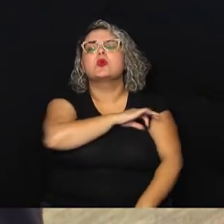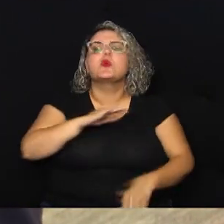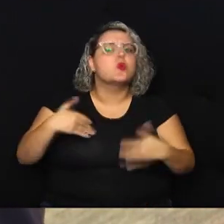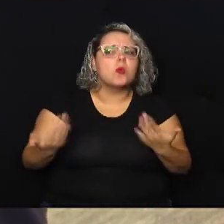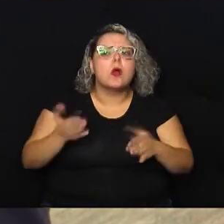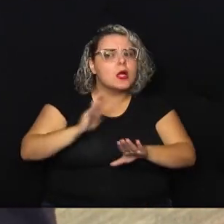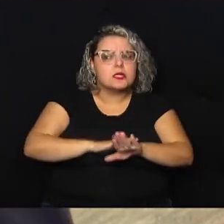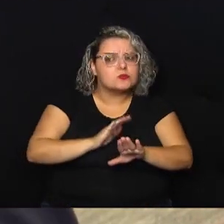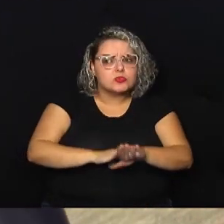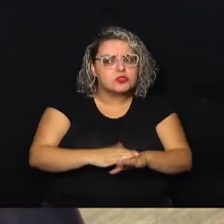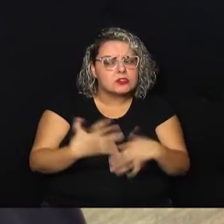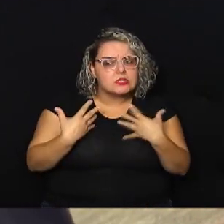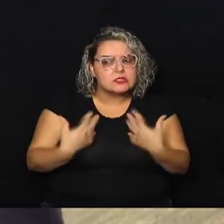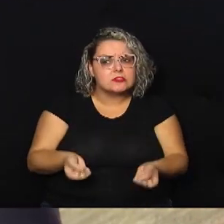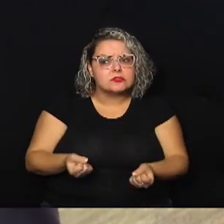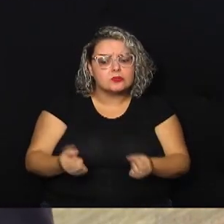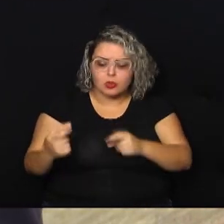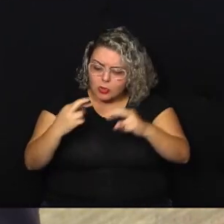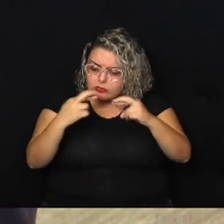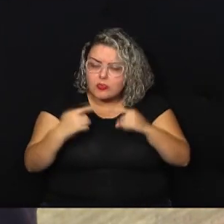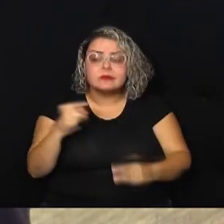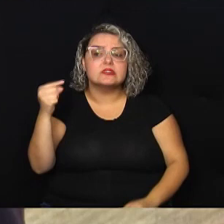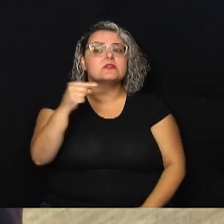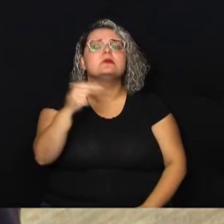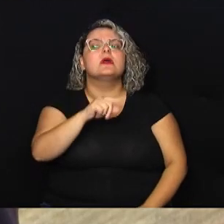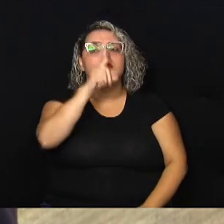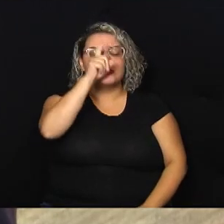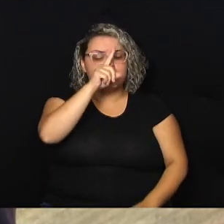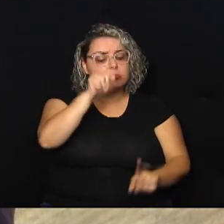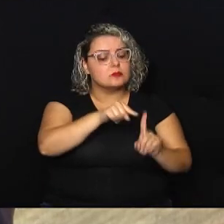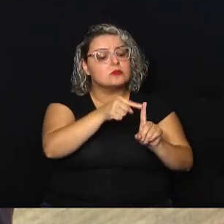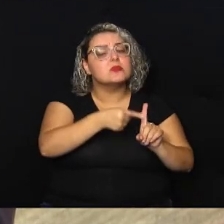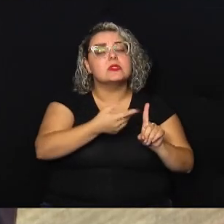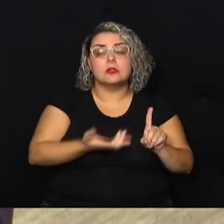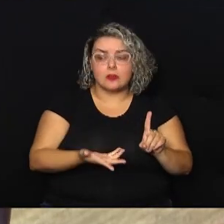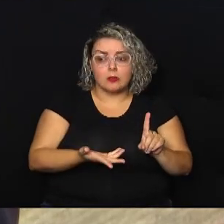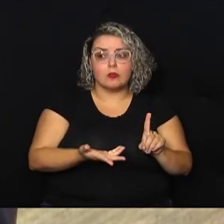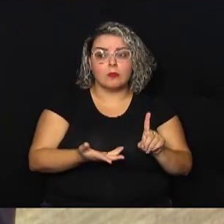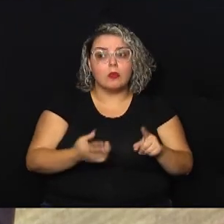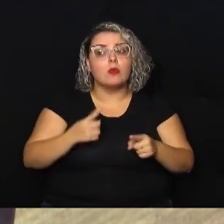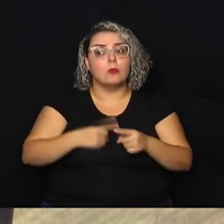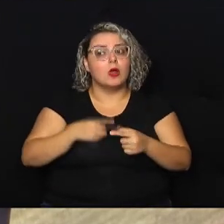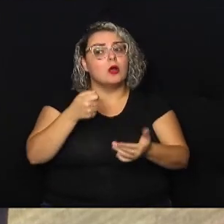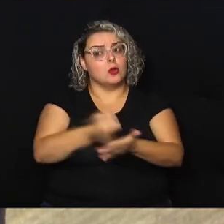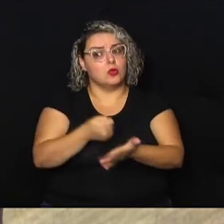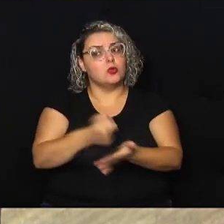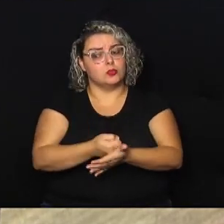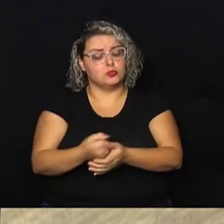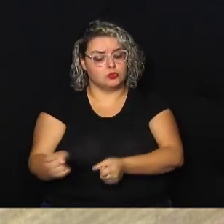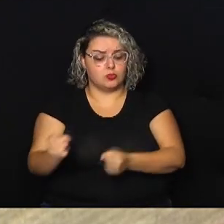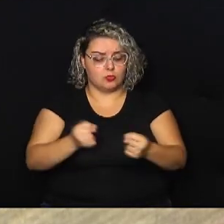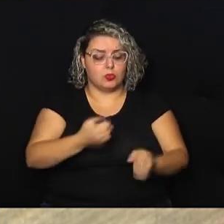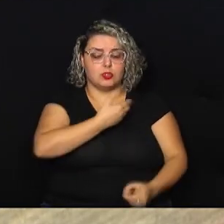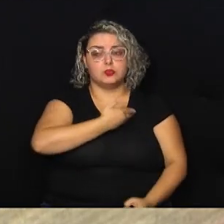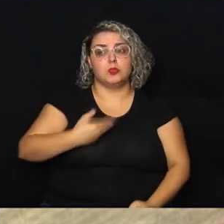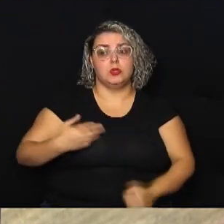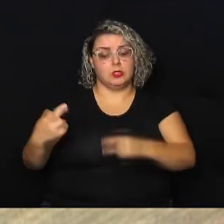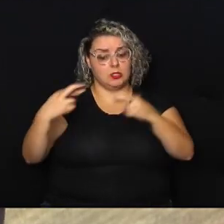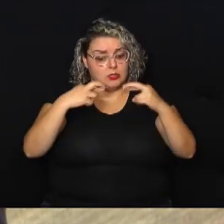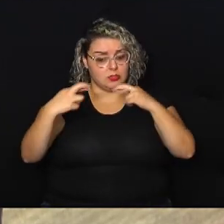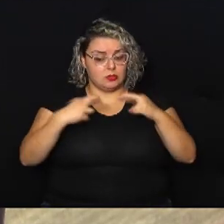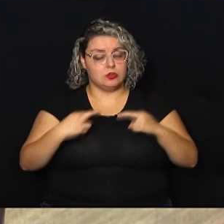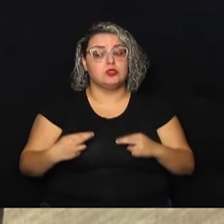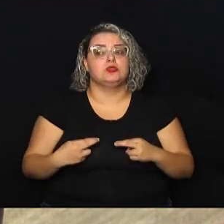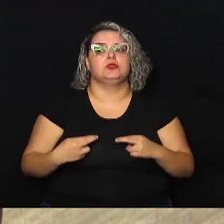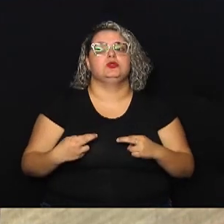sendo adotadas quanto à fiscalização da maternidade, porque é de obrigação do Poder Público, da Vigilância Sanitária,